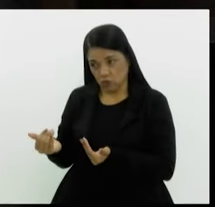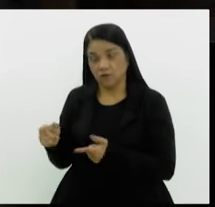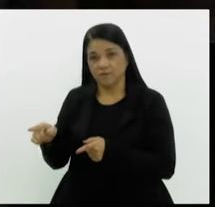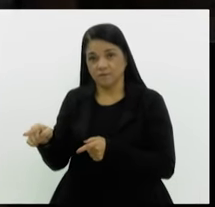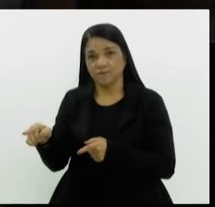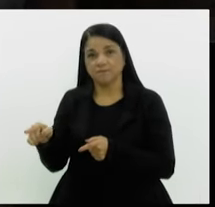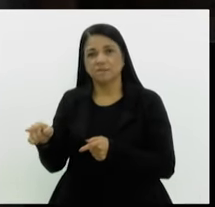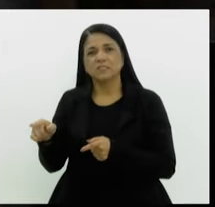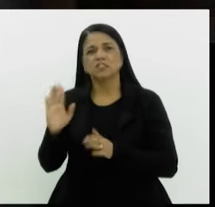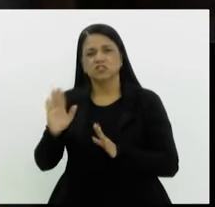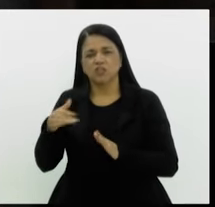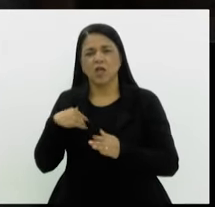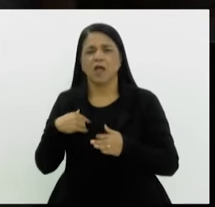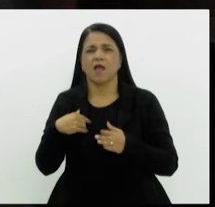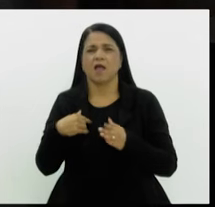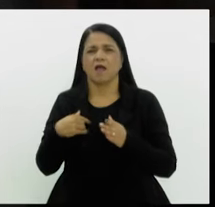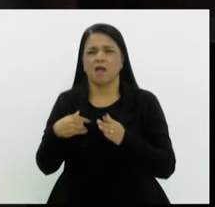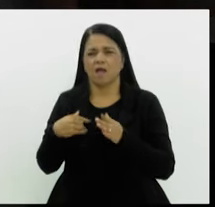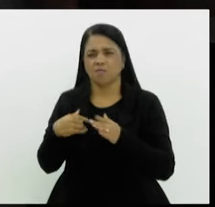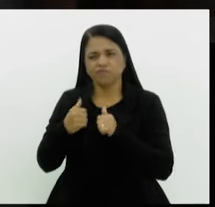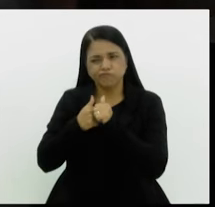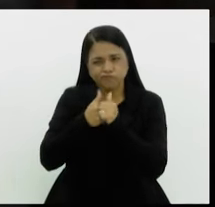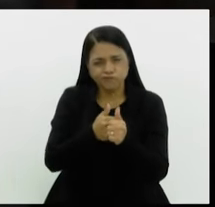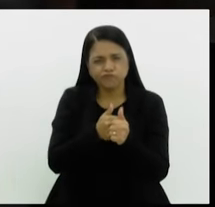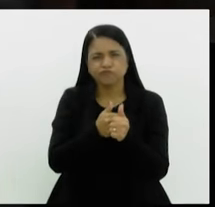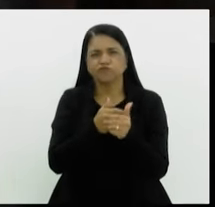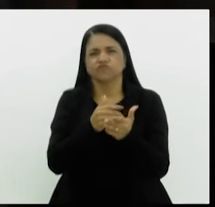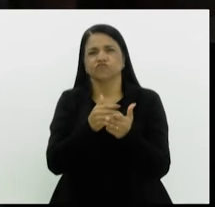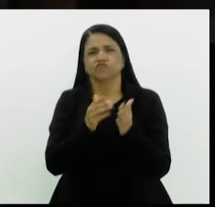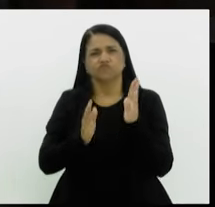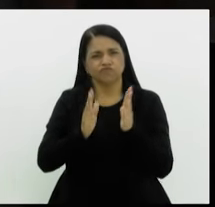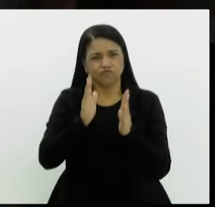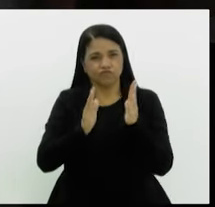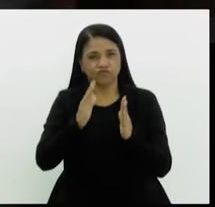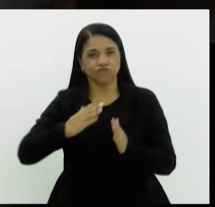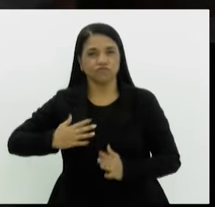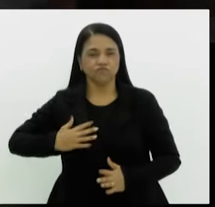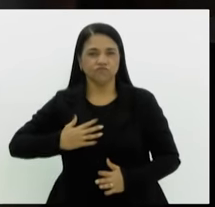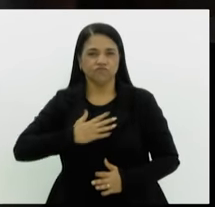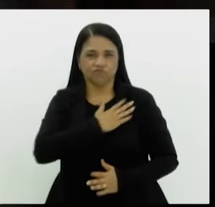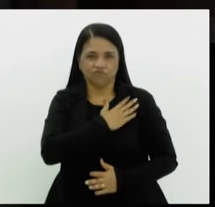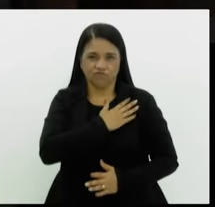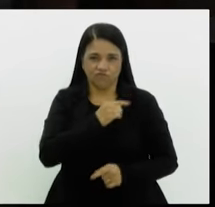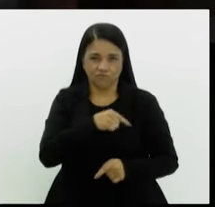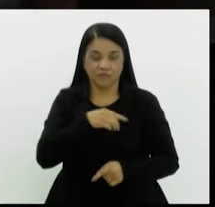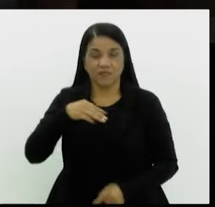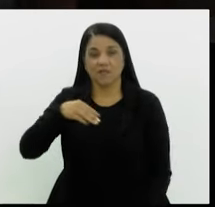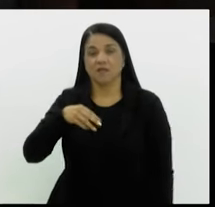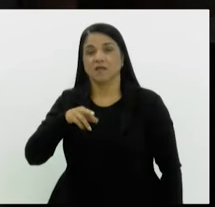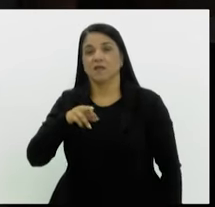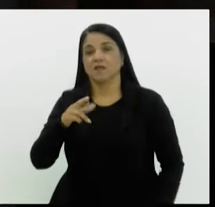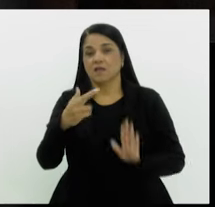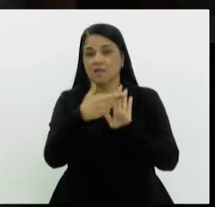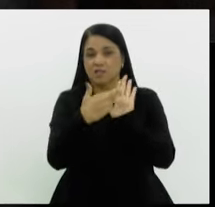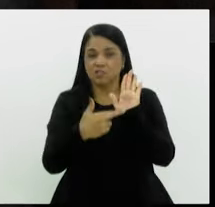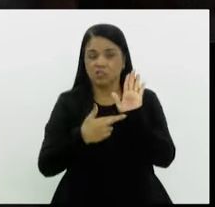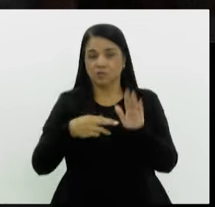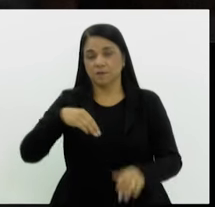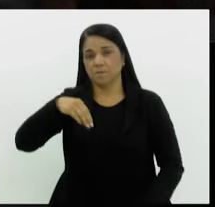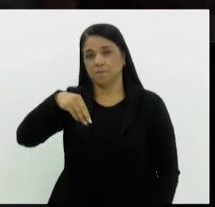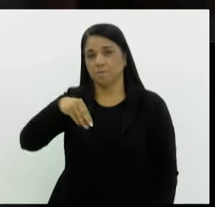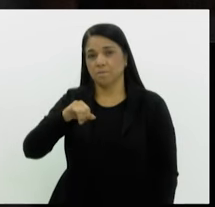um pedaço do regime militar. Né? Um pedacinho, pelo menos. O senhor deve ser um homem aqui de 40 anos, talvez, no máximo,